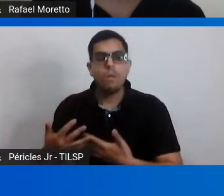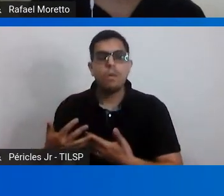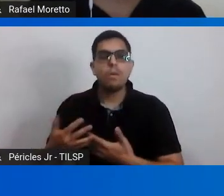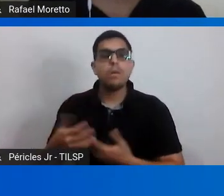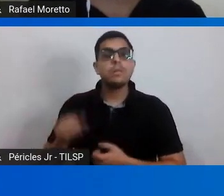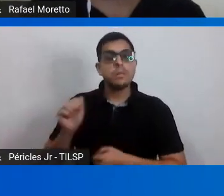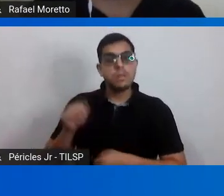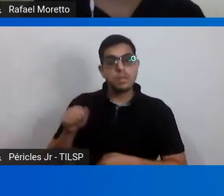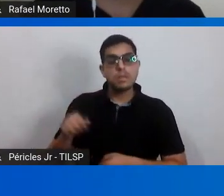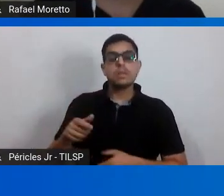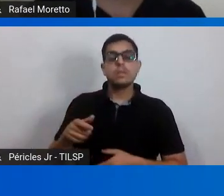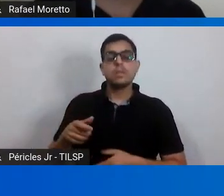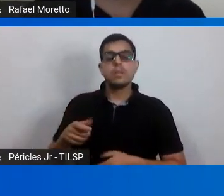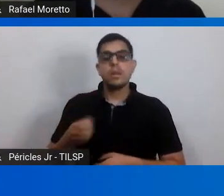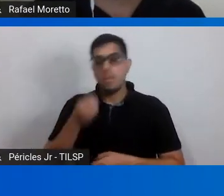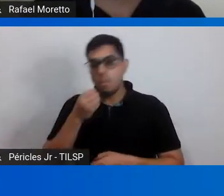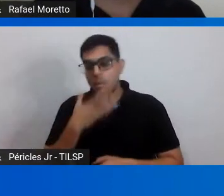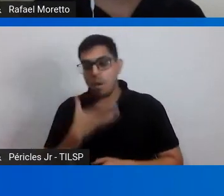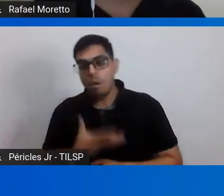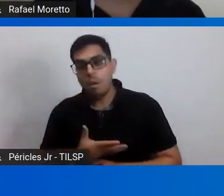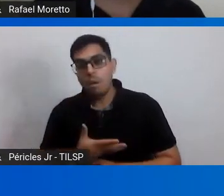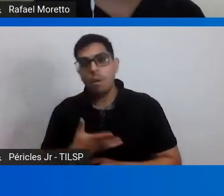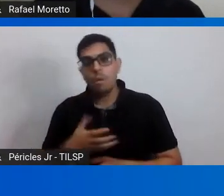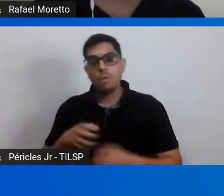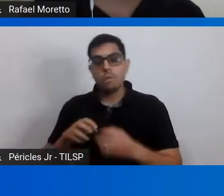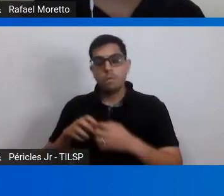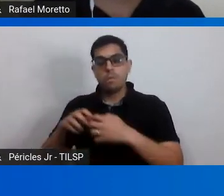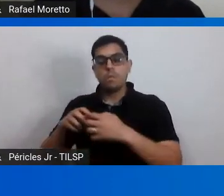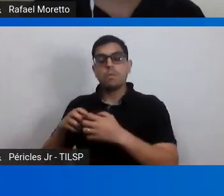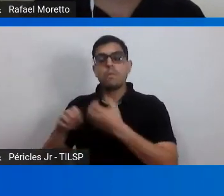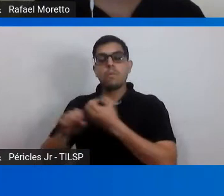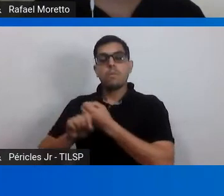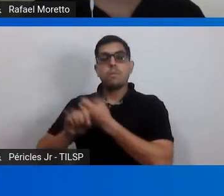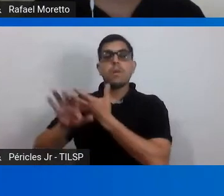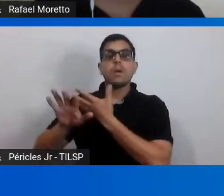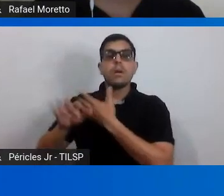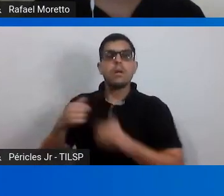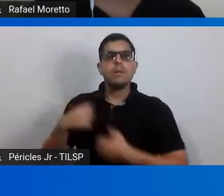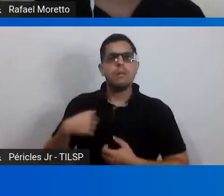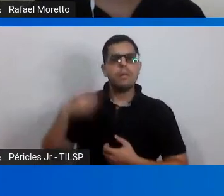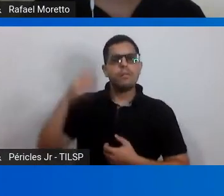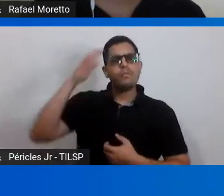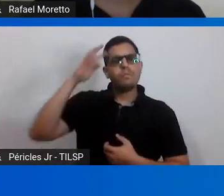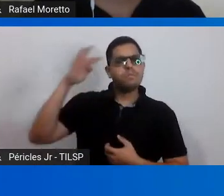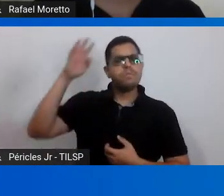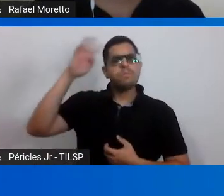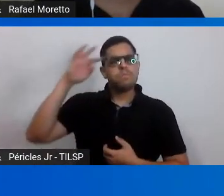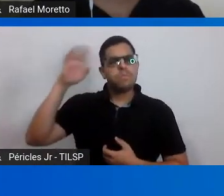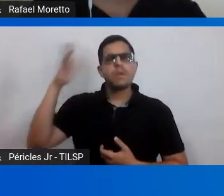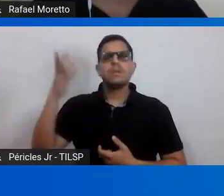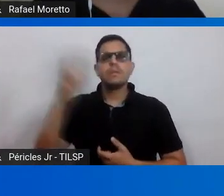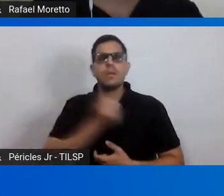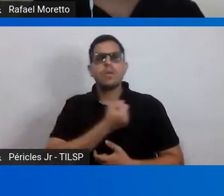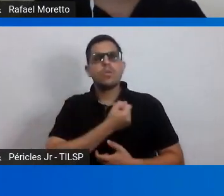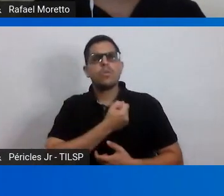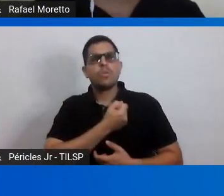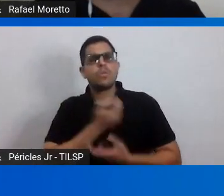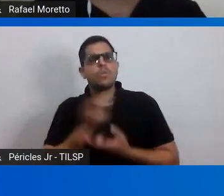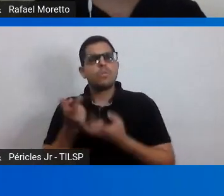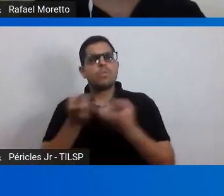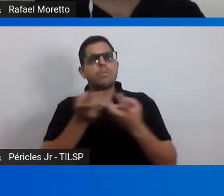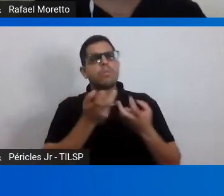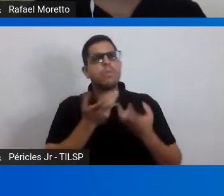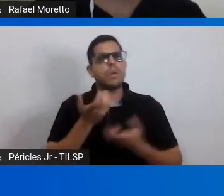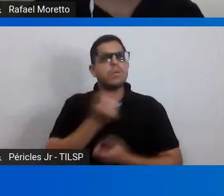agora eu fico sempre com essa com essa caraminhola assim né quando eu vejo números na onde que surgiu isso alguém pesquisou tem pesquisa